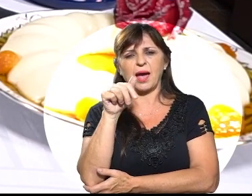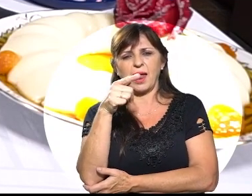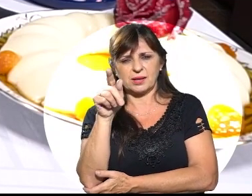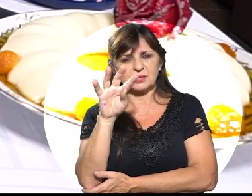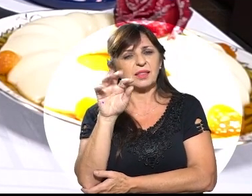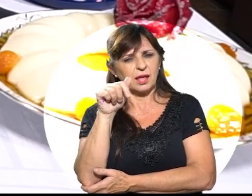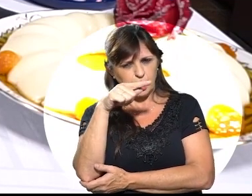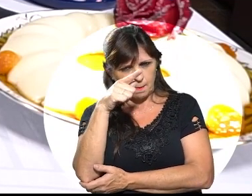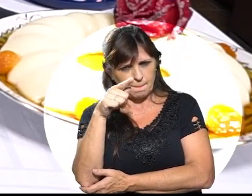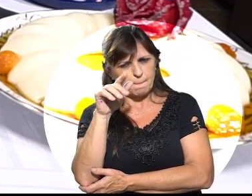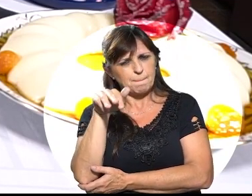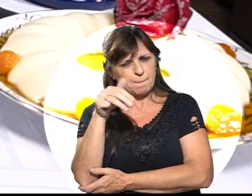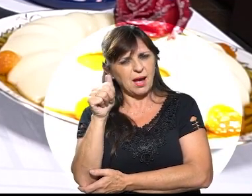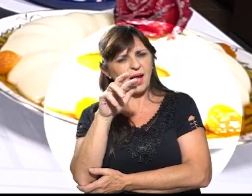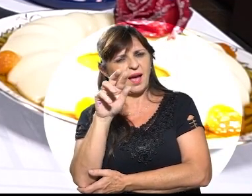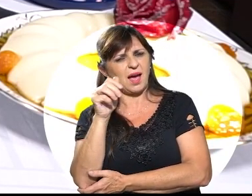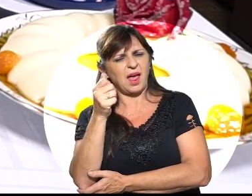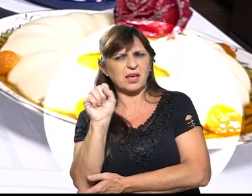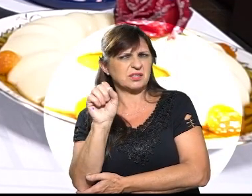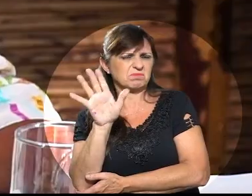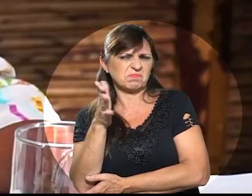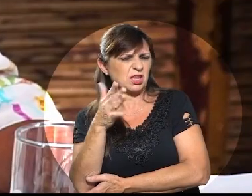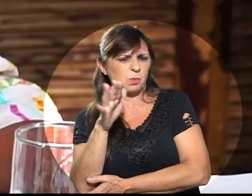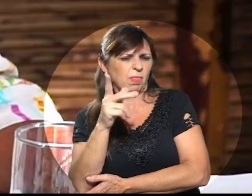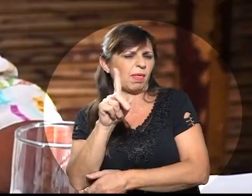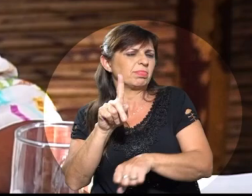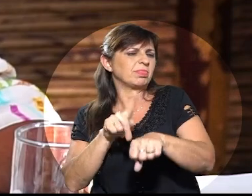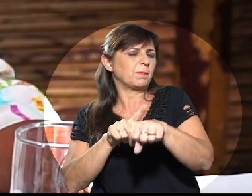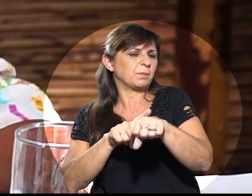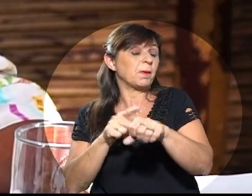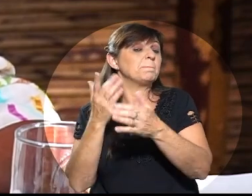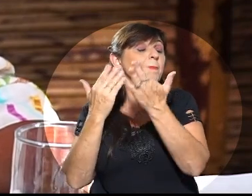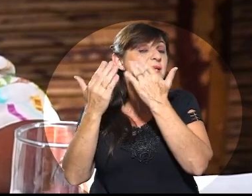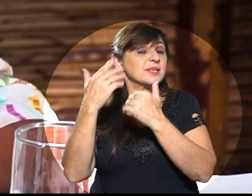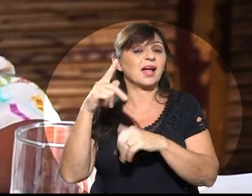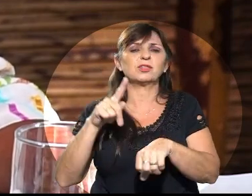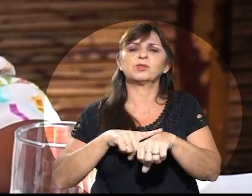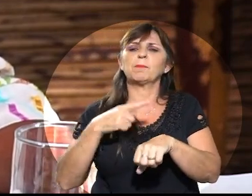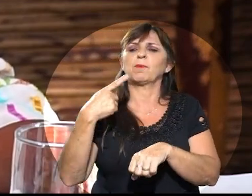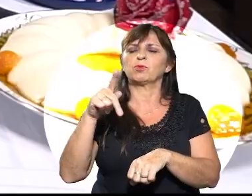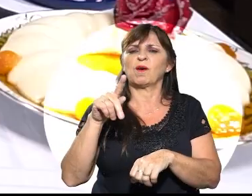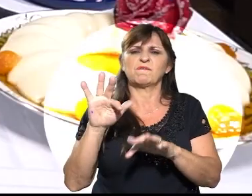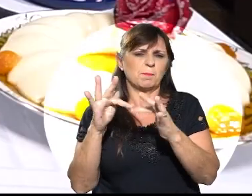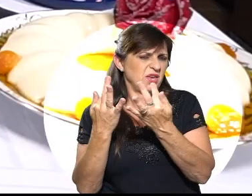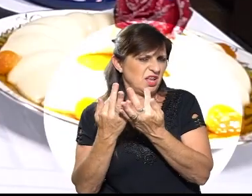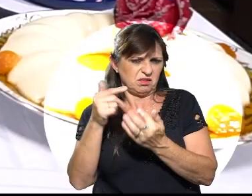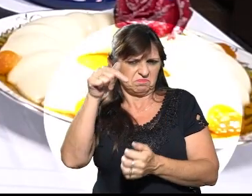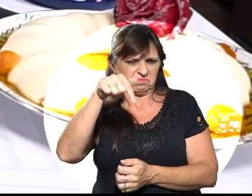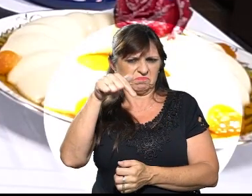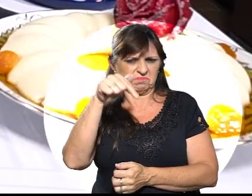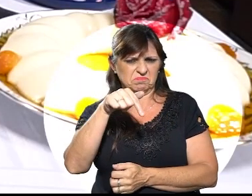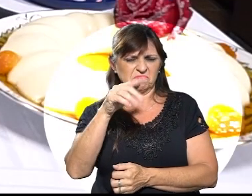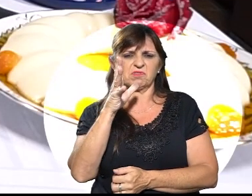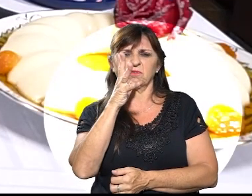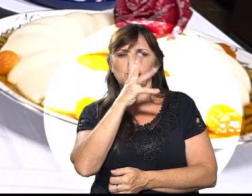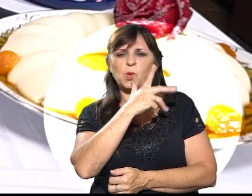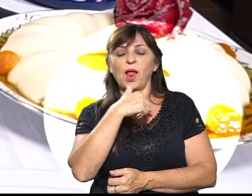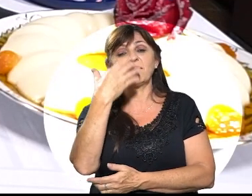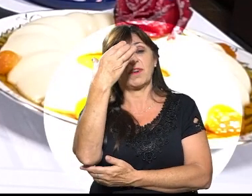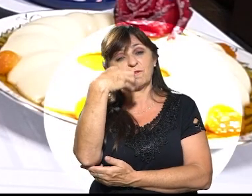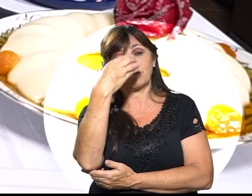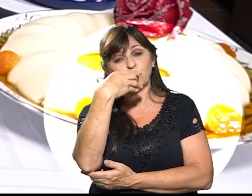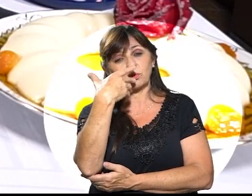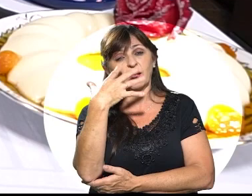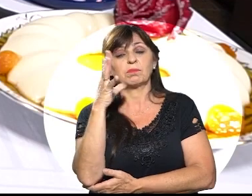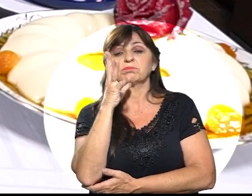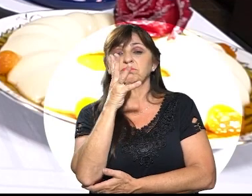a pessoa plantava e com certeza... Isso, existe até um provérbio árabe que diz assim, ó, aquele que planta tâmaras não come tâmaras. Porque não